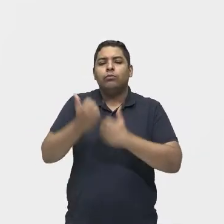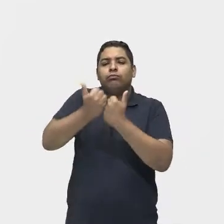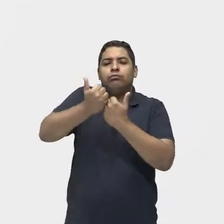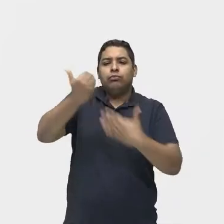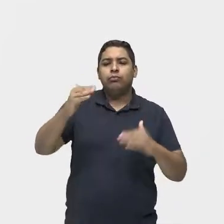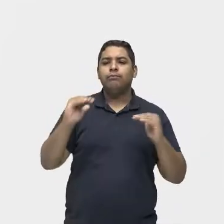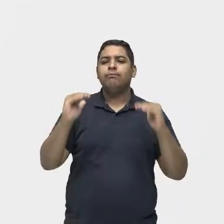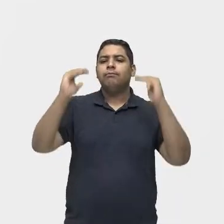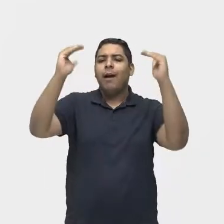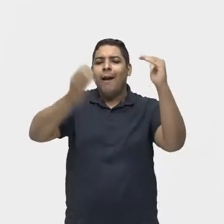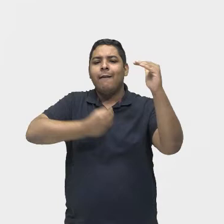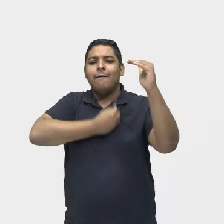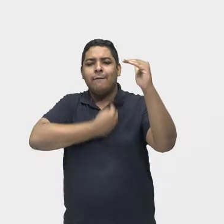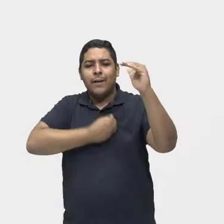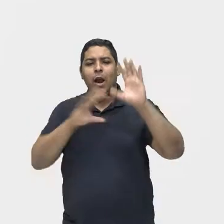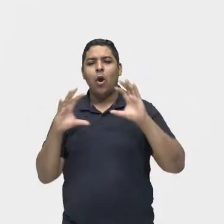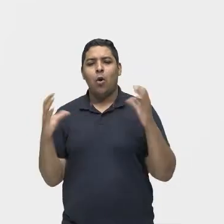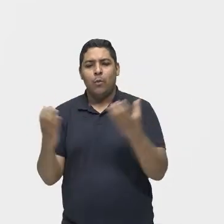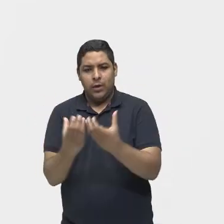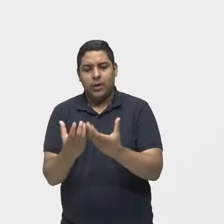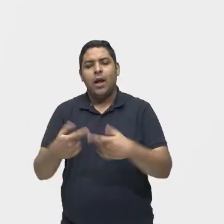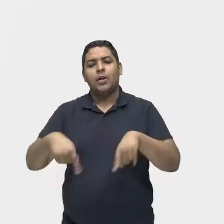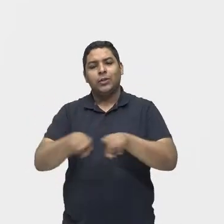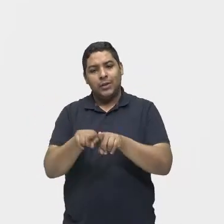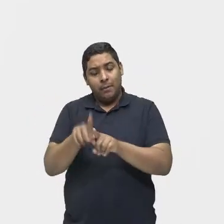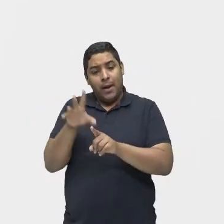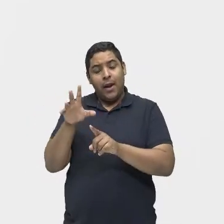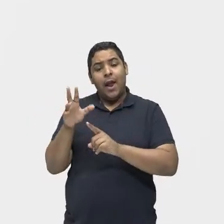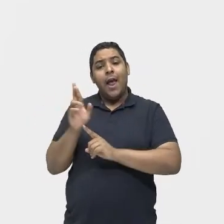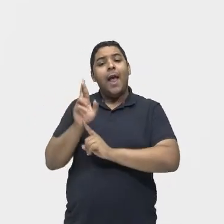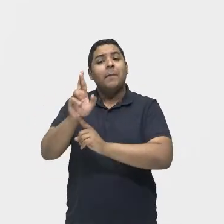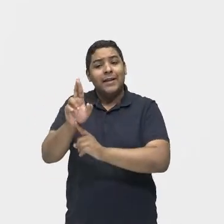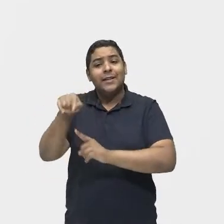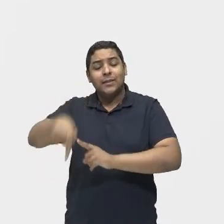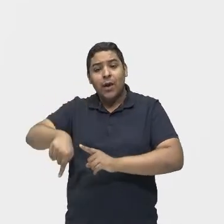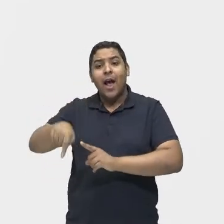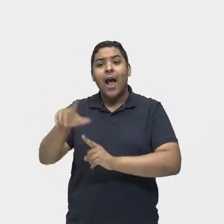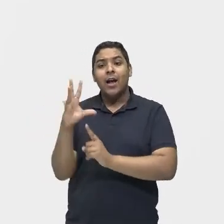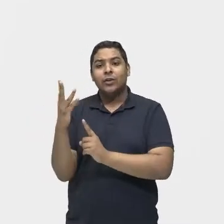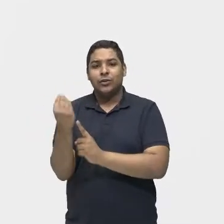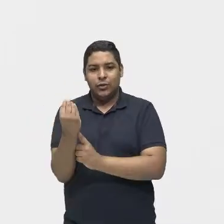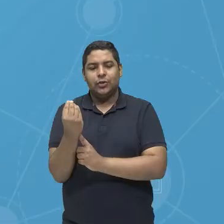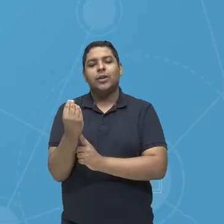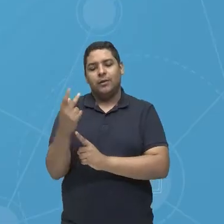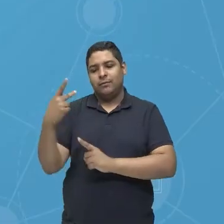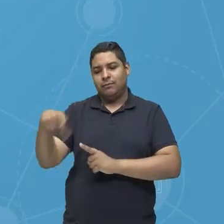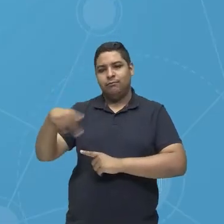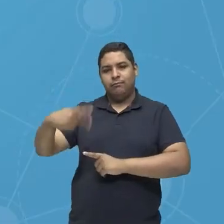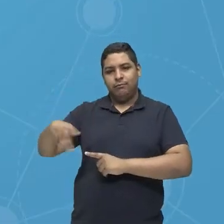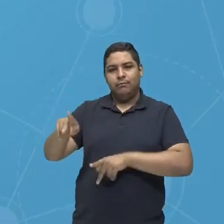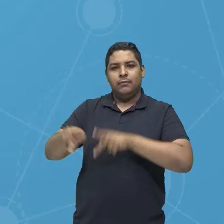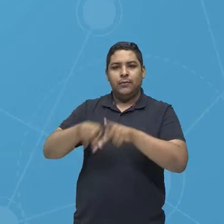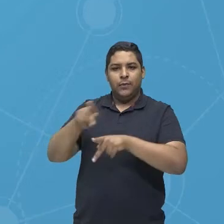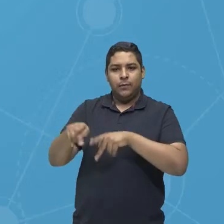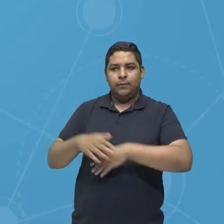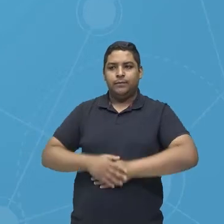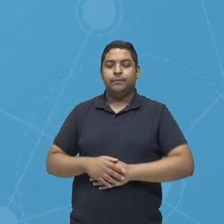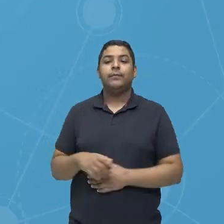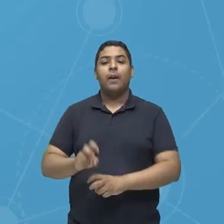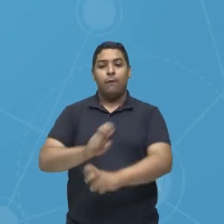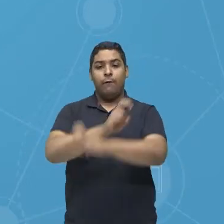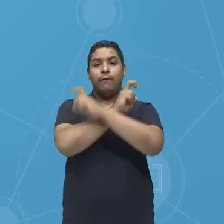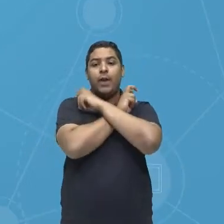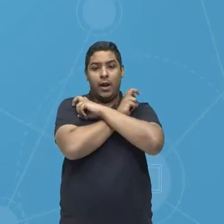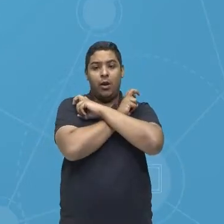formas de representação artística daquele povo. Quem é que dominava esse momento? Os faraós. Então,